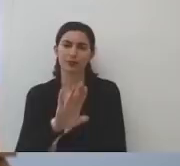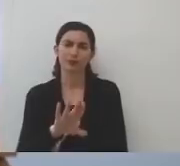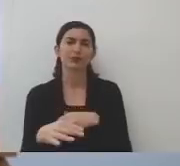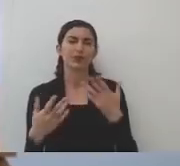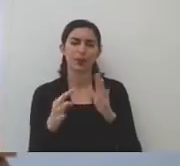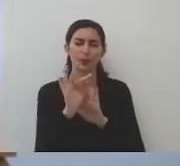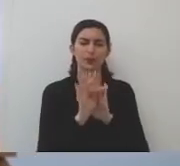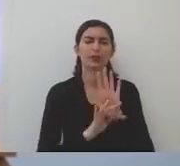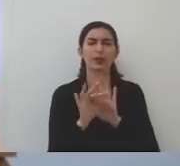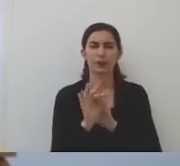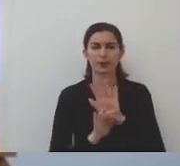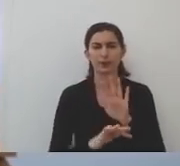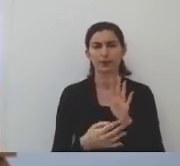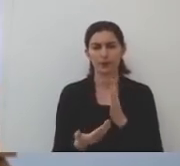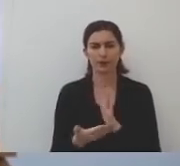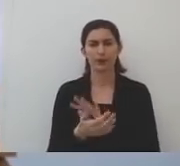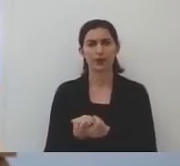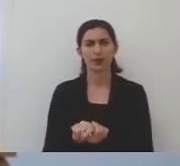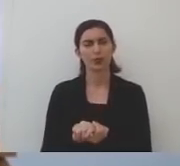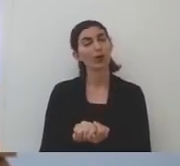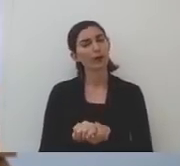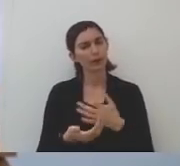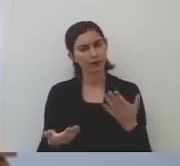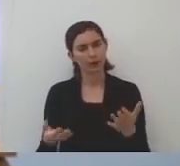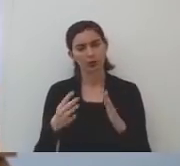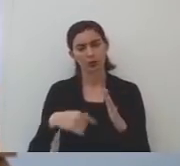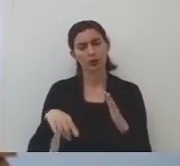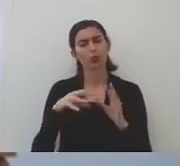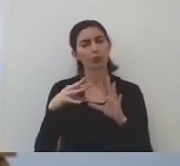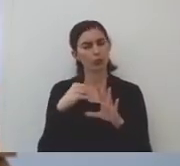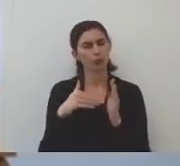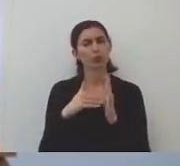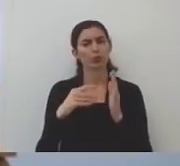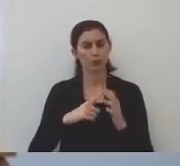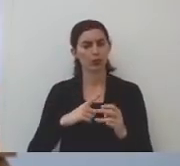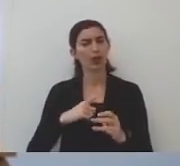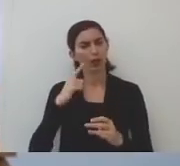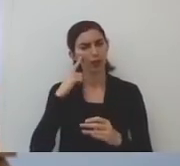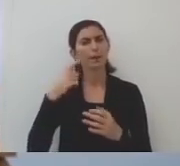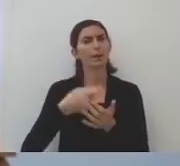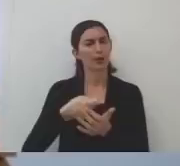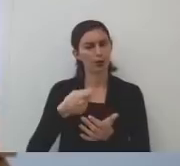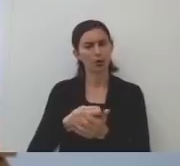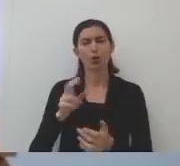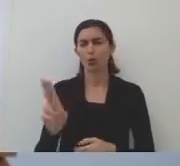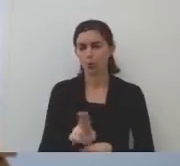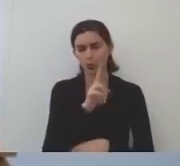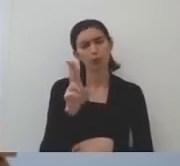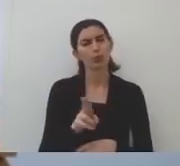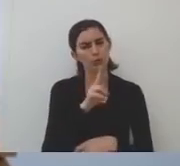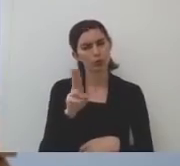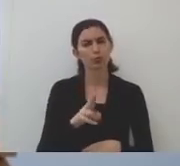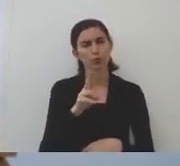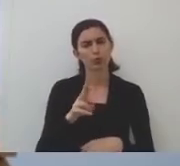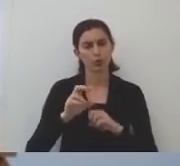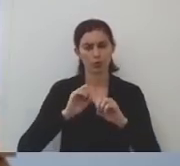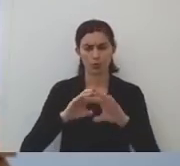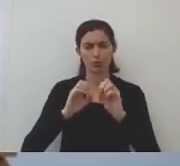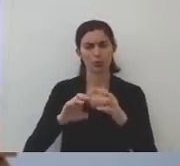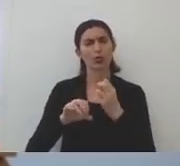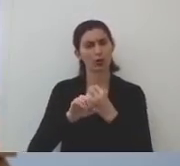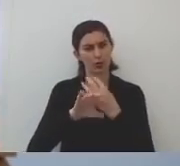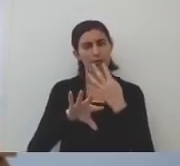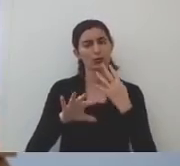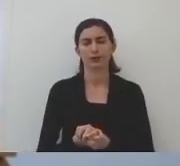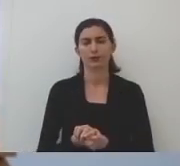para o nosso texto, né? Tudo isso tem e deve ser utilizado no ensino